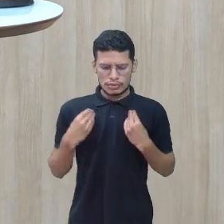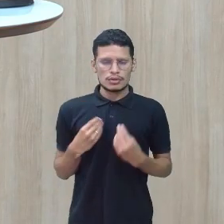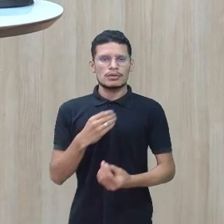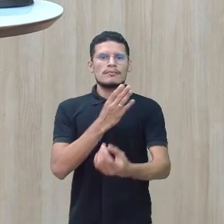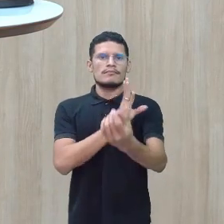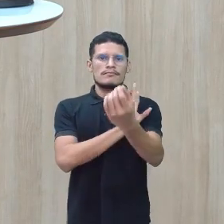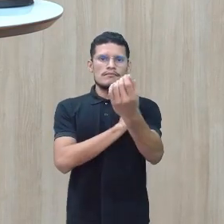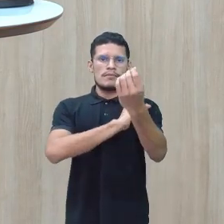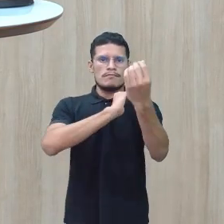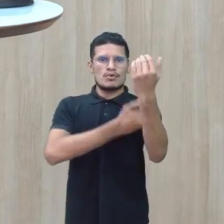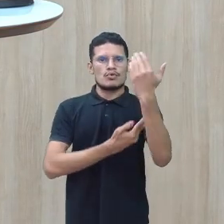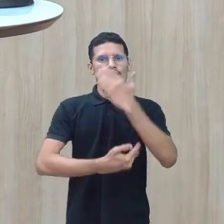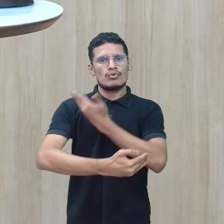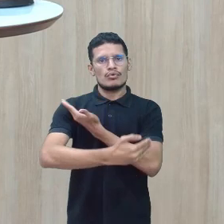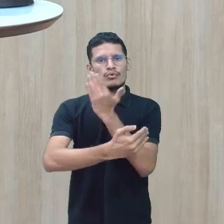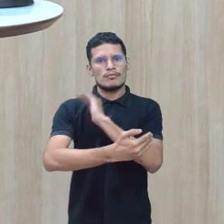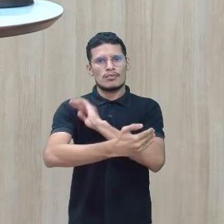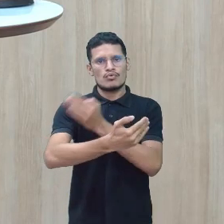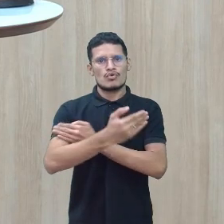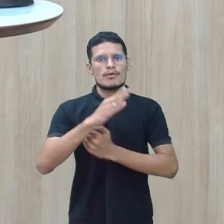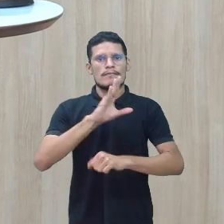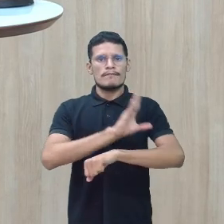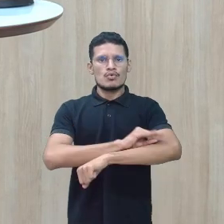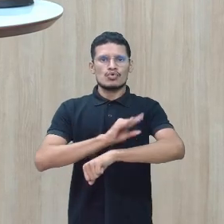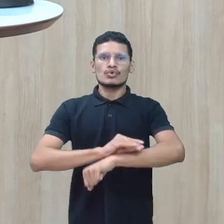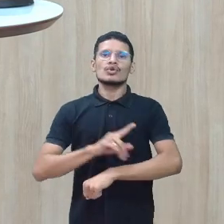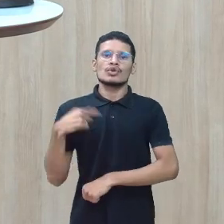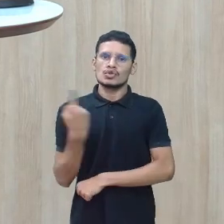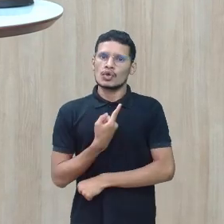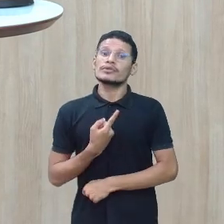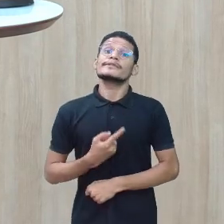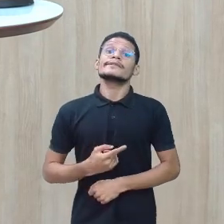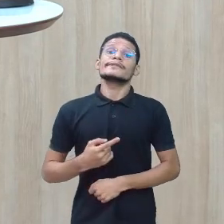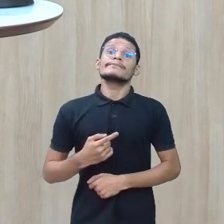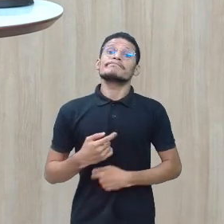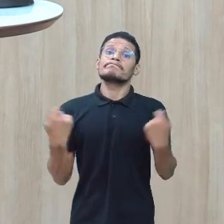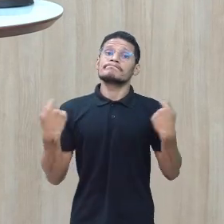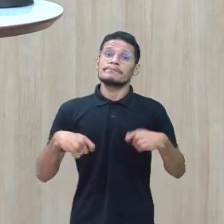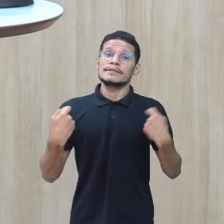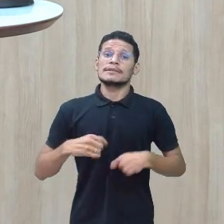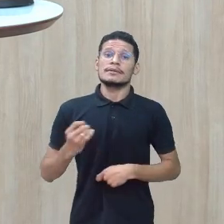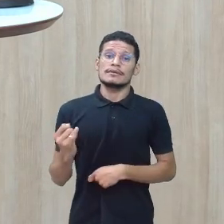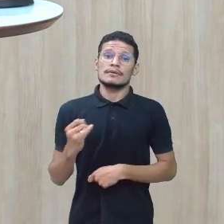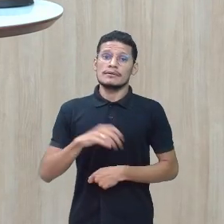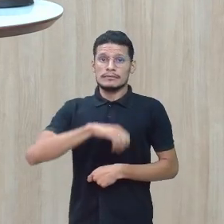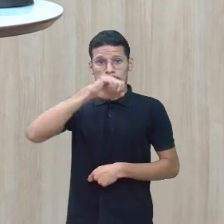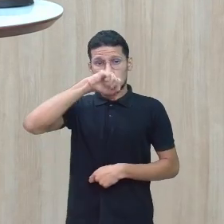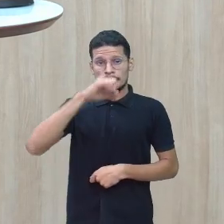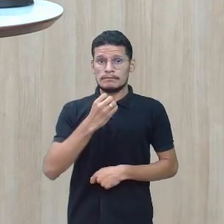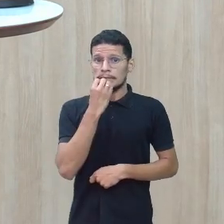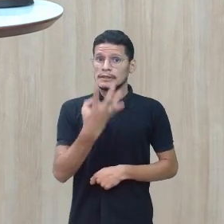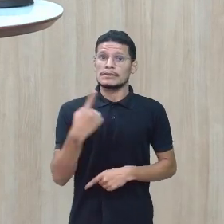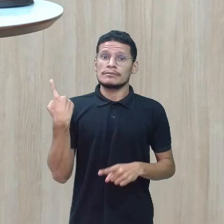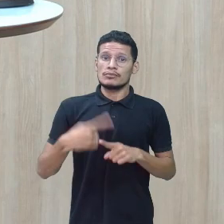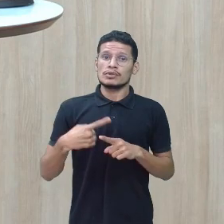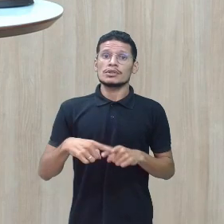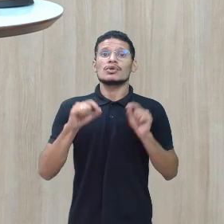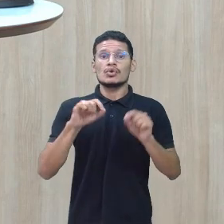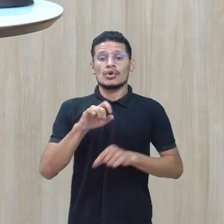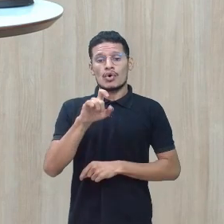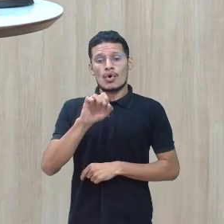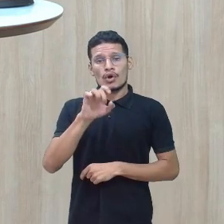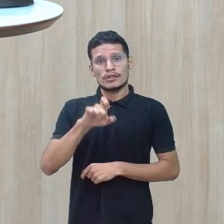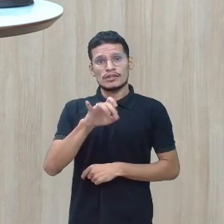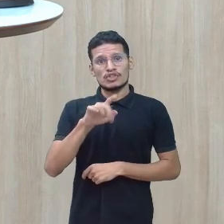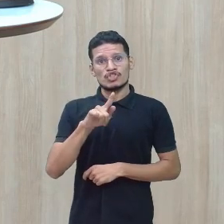músculos. Daí a importância de respirarmos bem, porque o oxigênio é levado pela corrente sanguínea